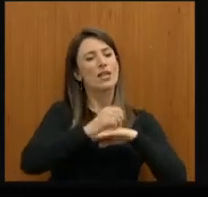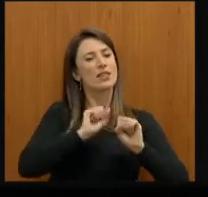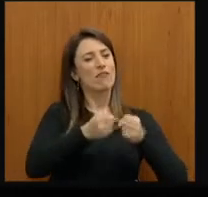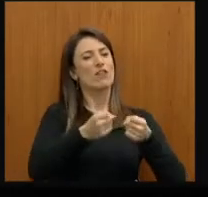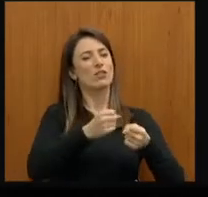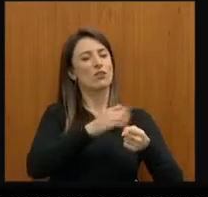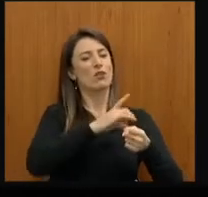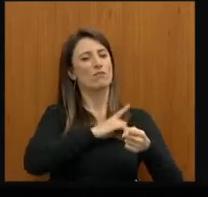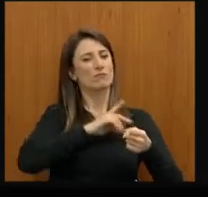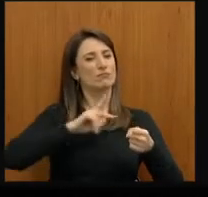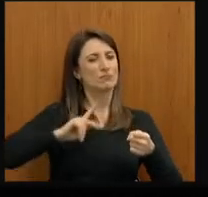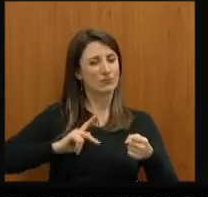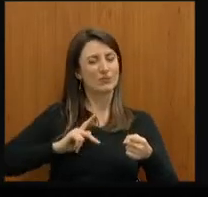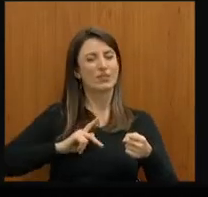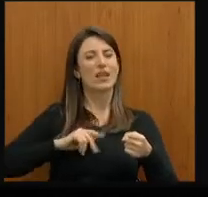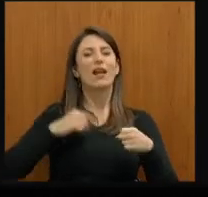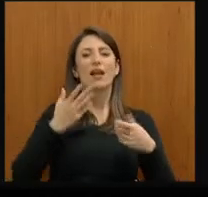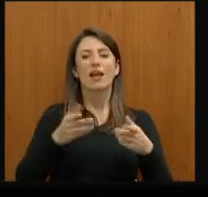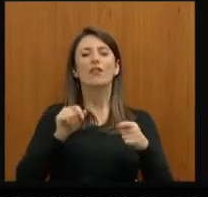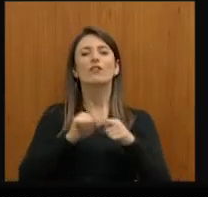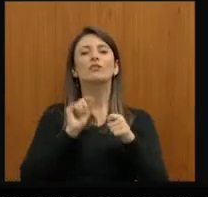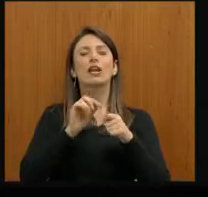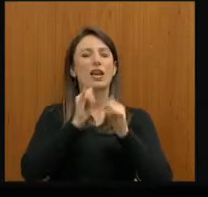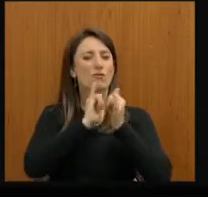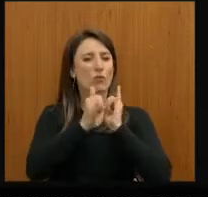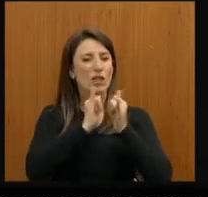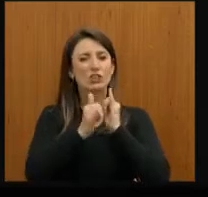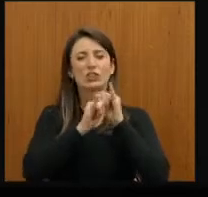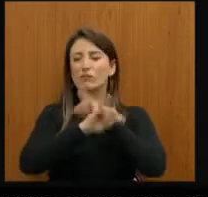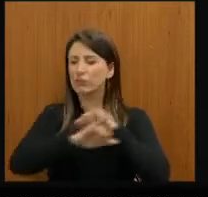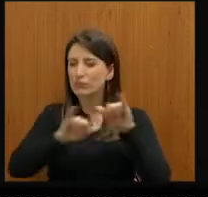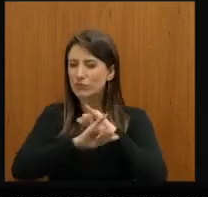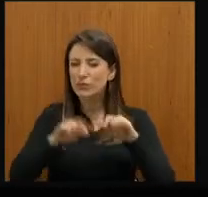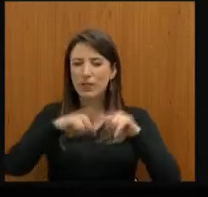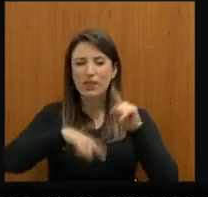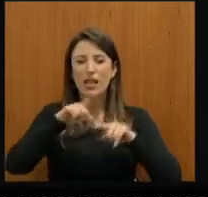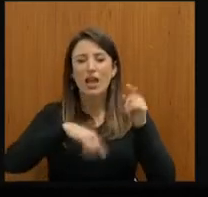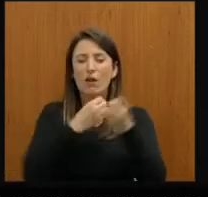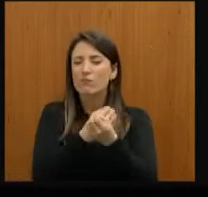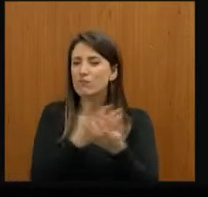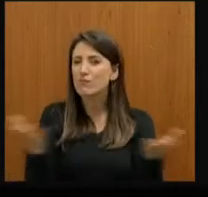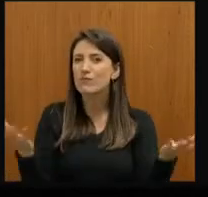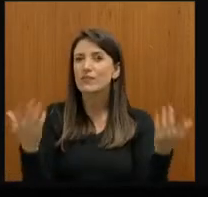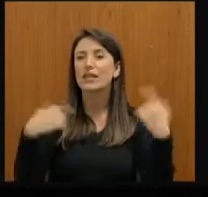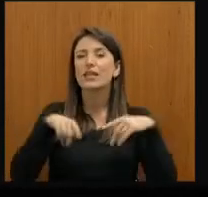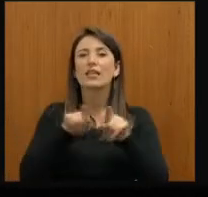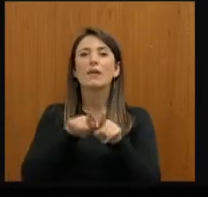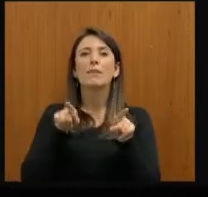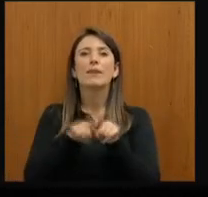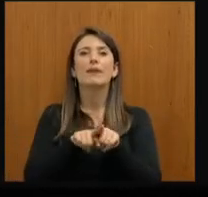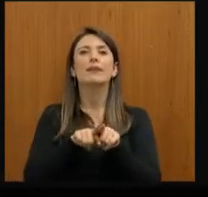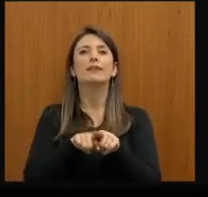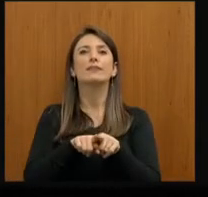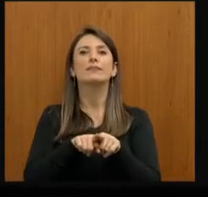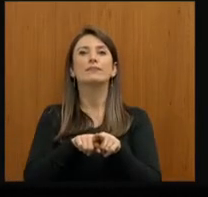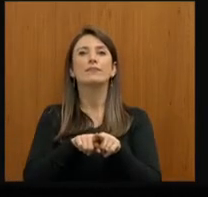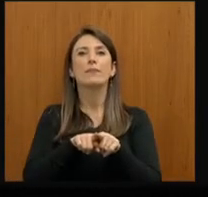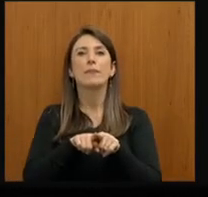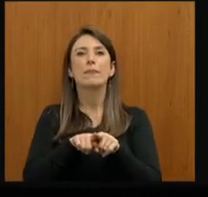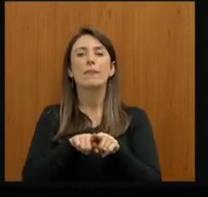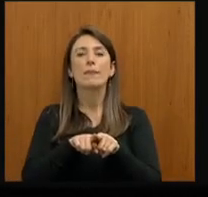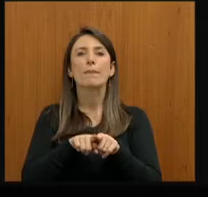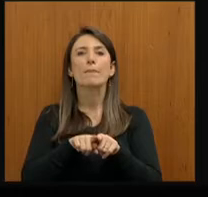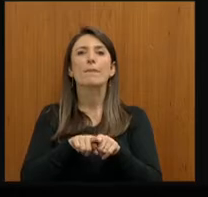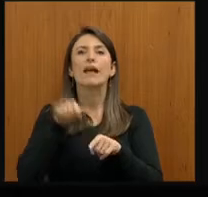da emissão de informativos do suporte material mesmo e também é festa